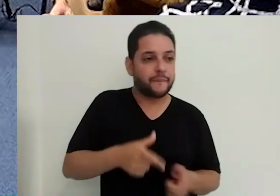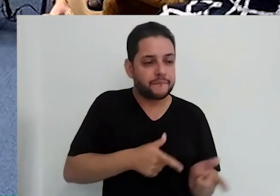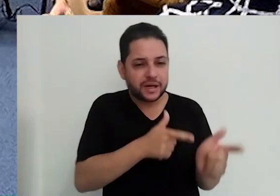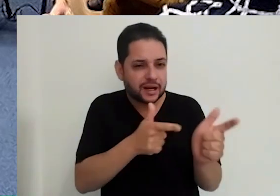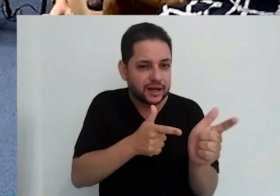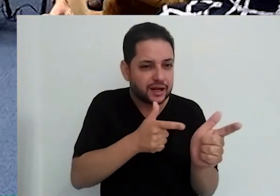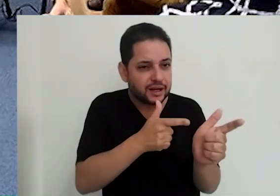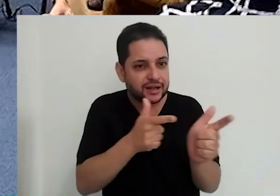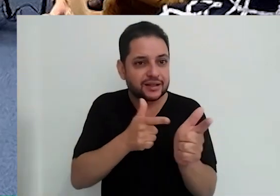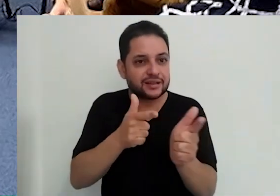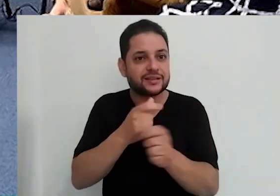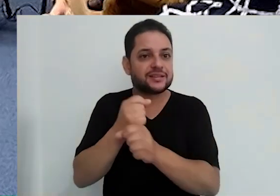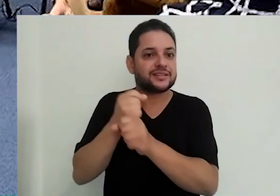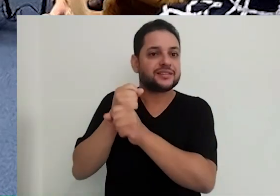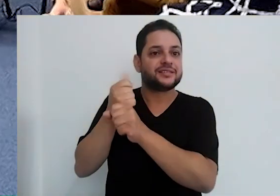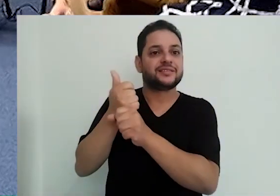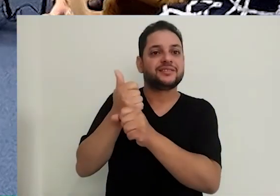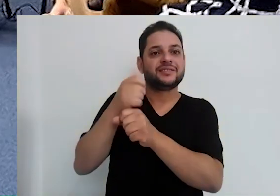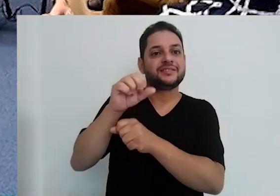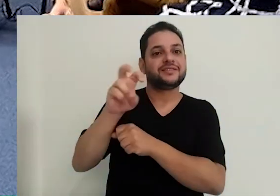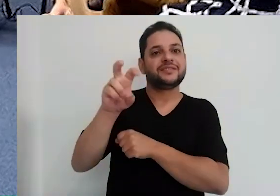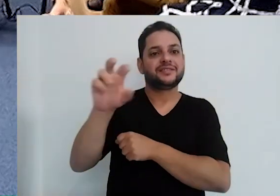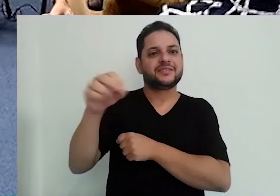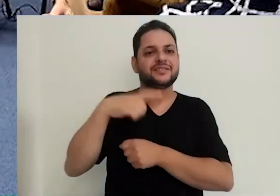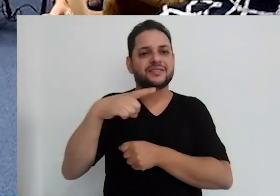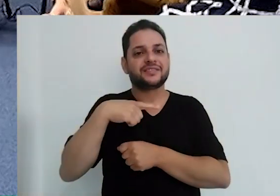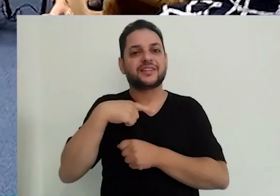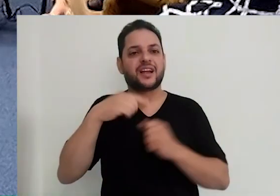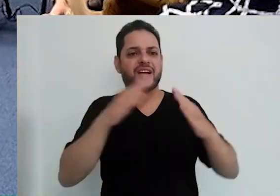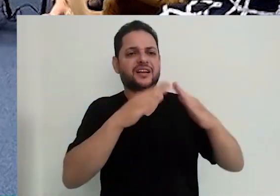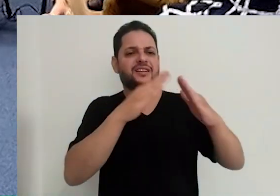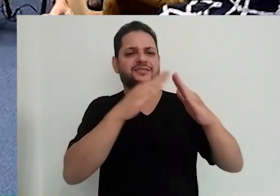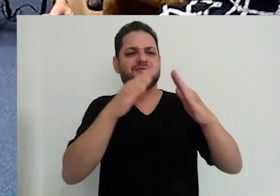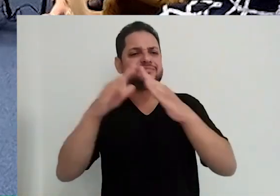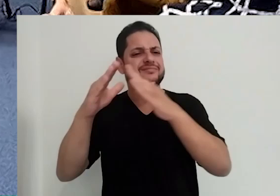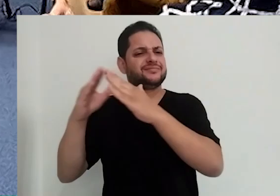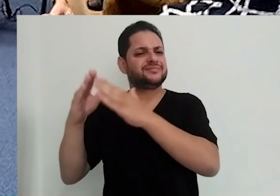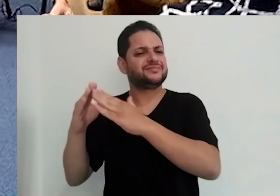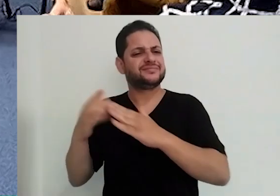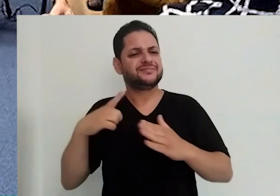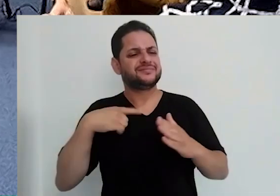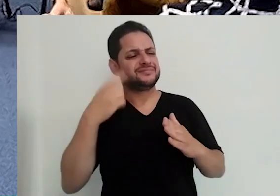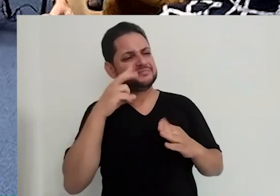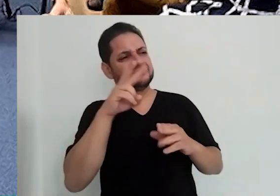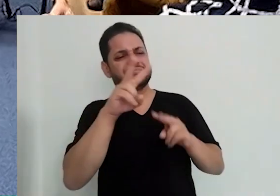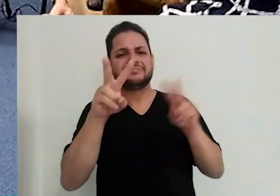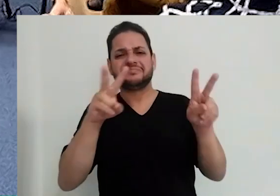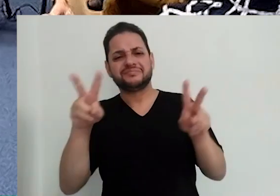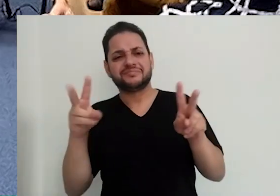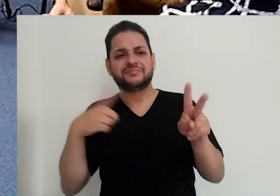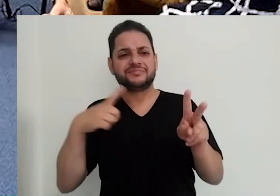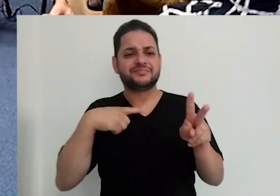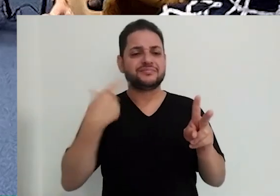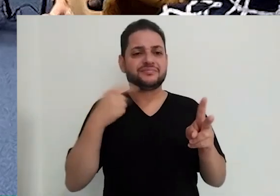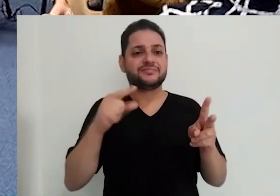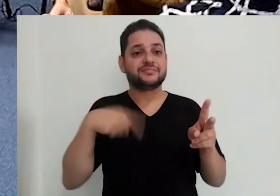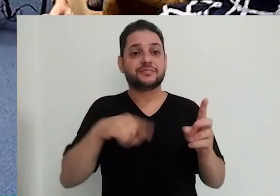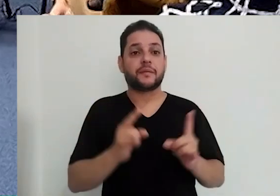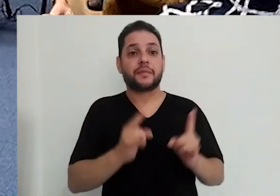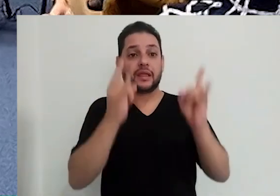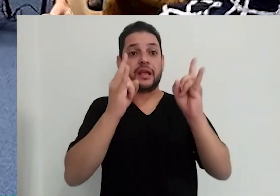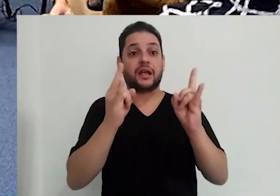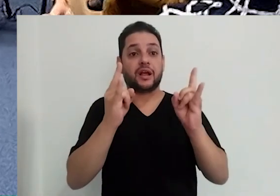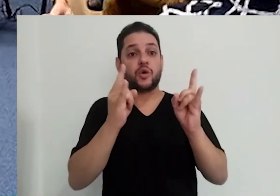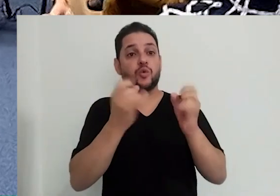casa dele é cheia de troféu de de caça Então foi uma coisa meio bizarra assim porque eu tava nesse apartamento um apartament aço grande aqui em São Paulo Paulo